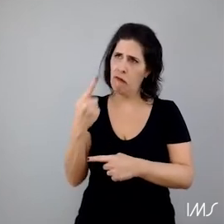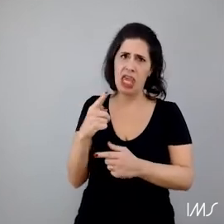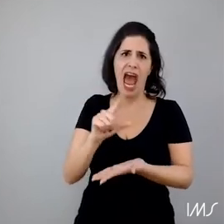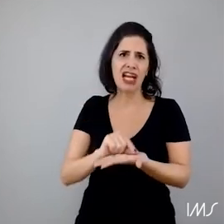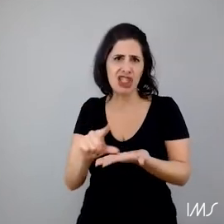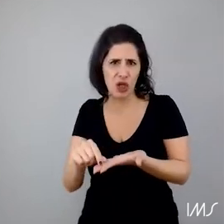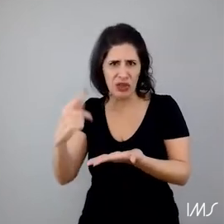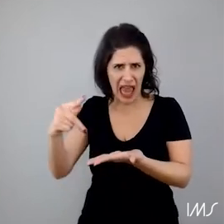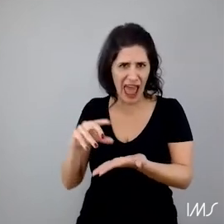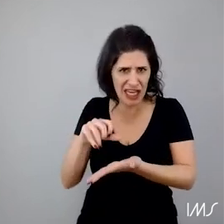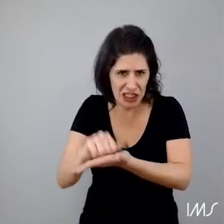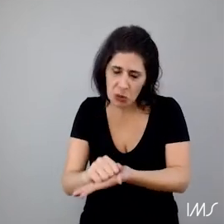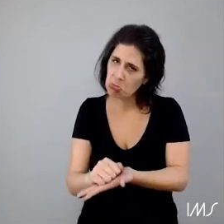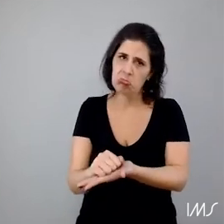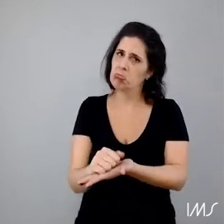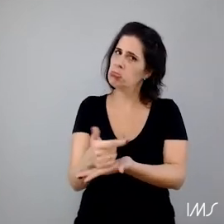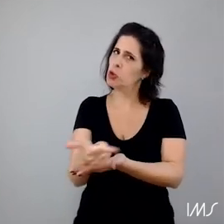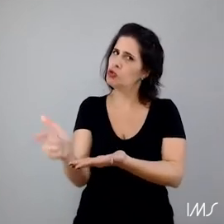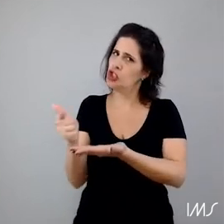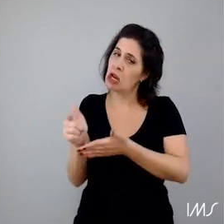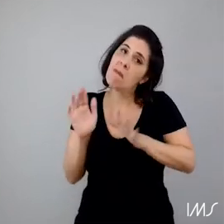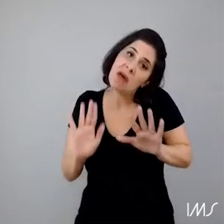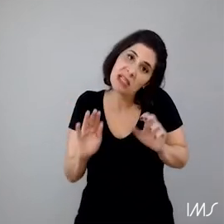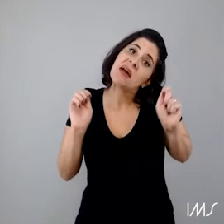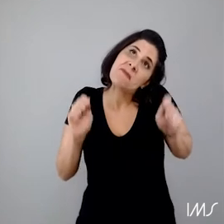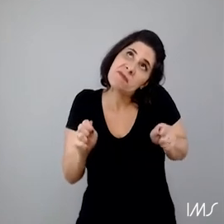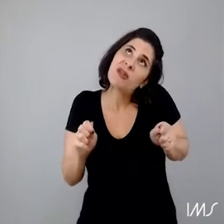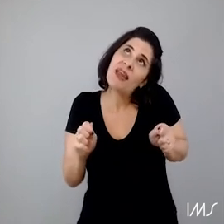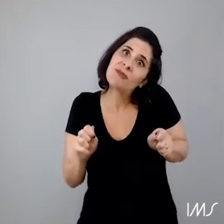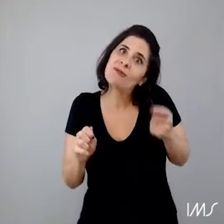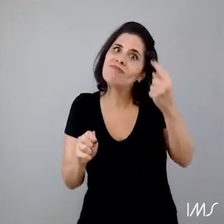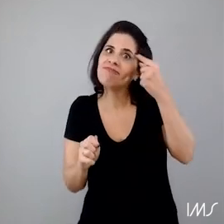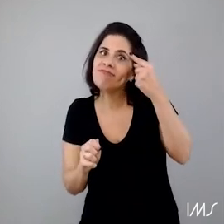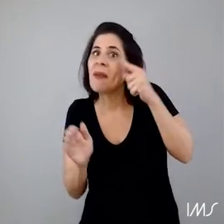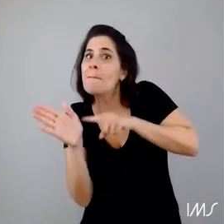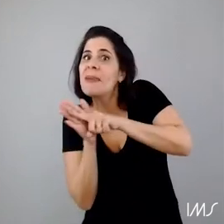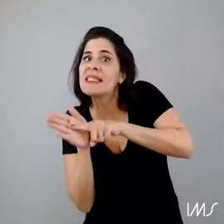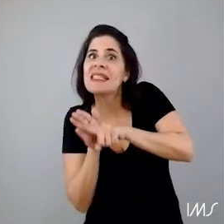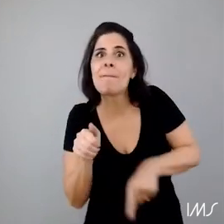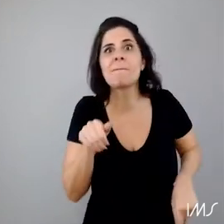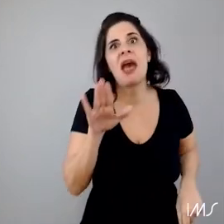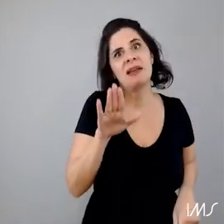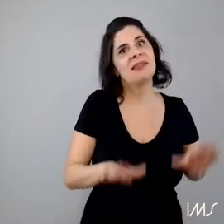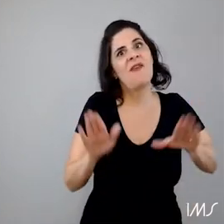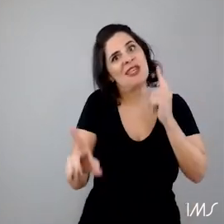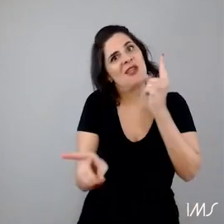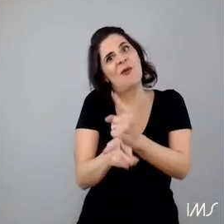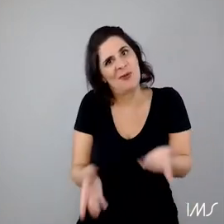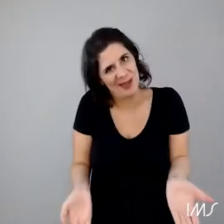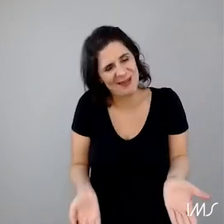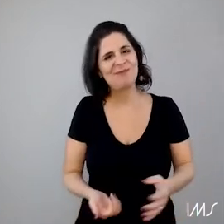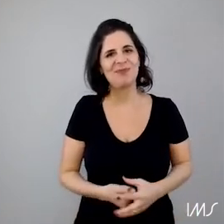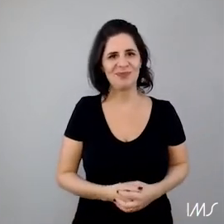te responder com mais propriedade, mais precisão, depois que a gente voltar e se debruçar, tá? Mas por